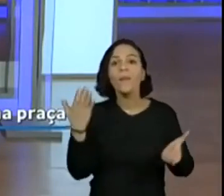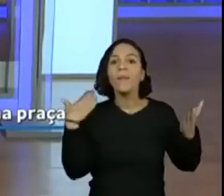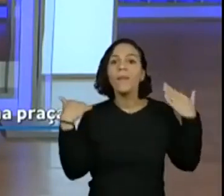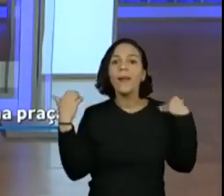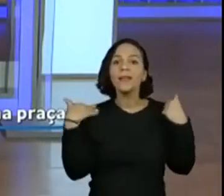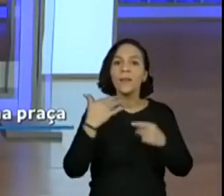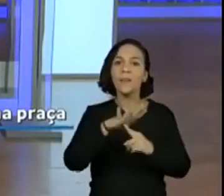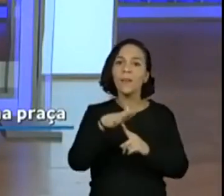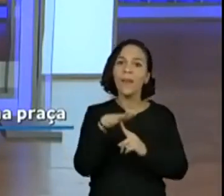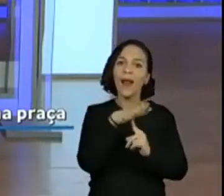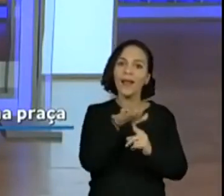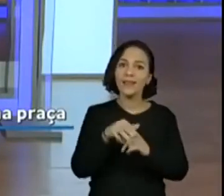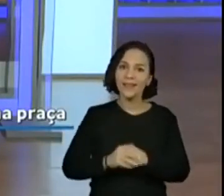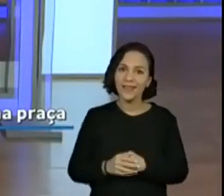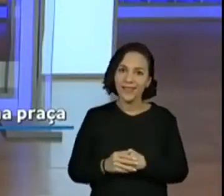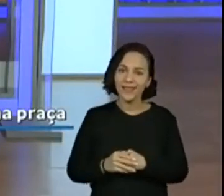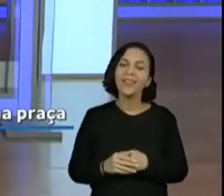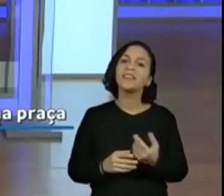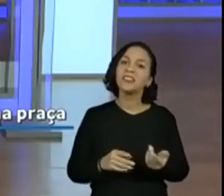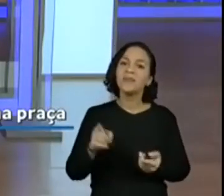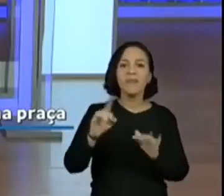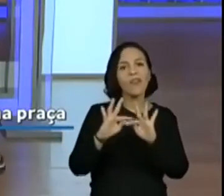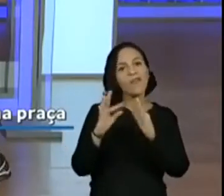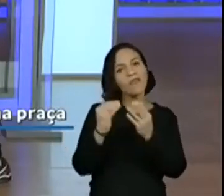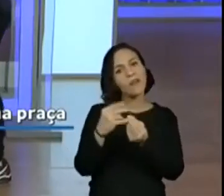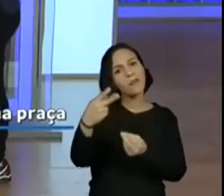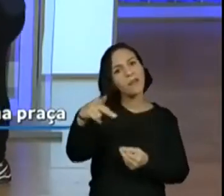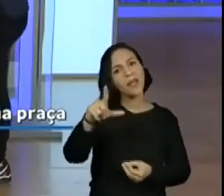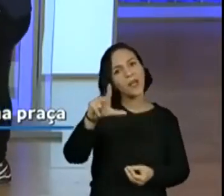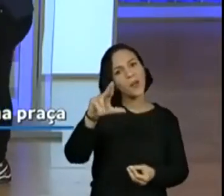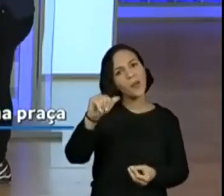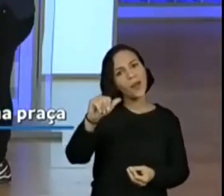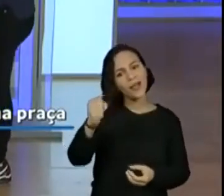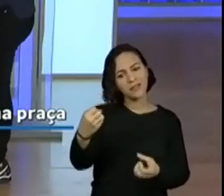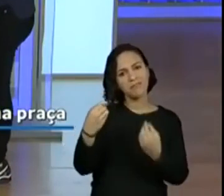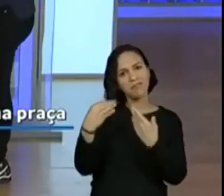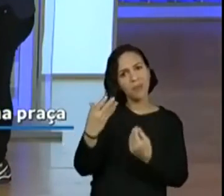praça. Olha quanta coisa a gente está aprendendo com a família ali do Lucas, não é?